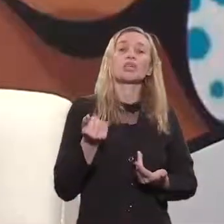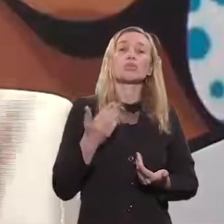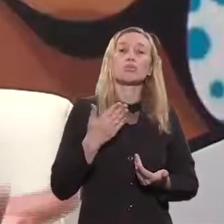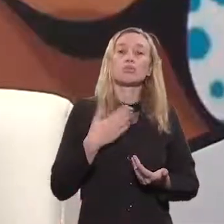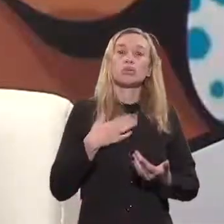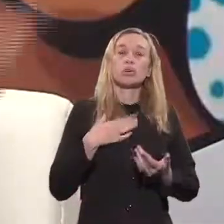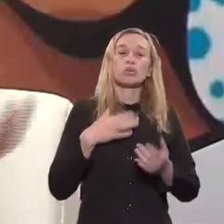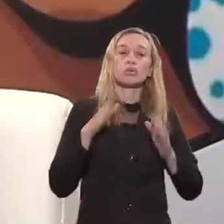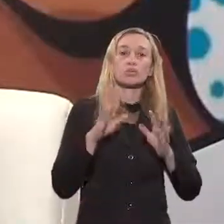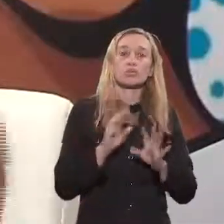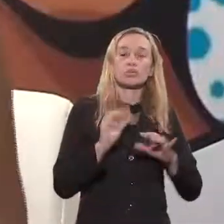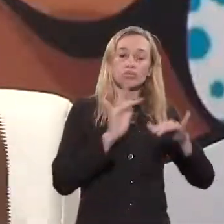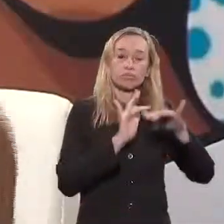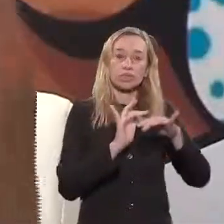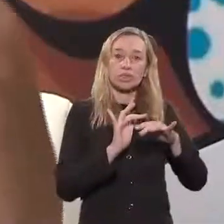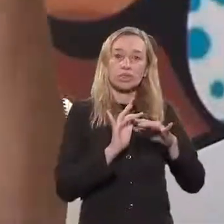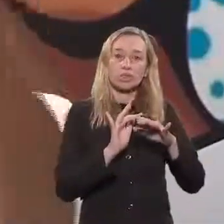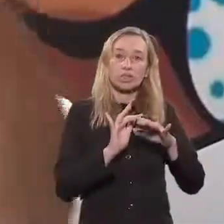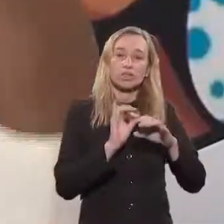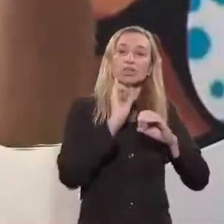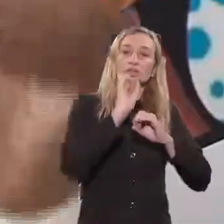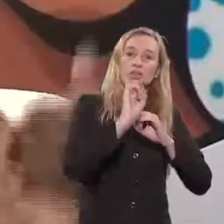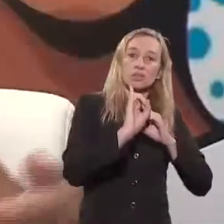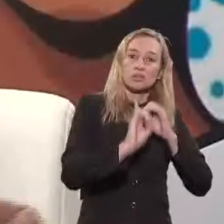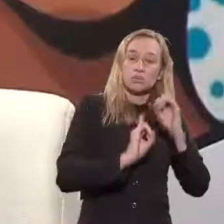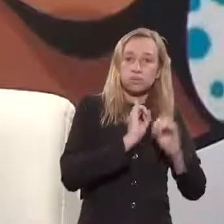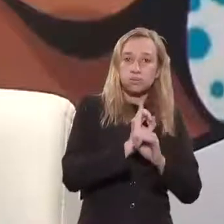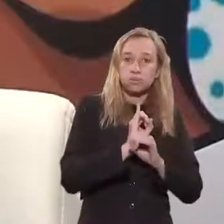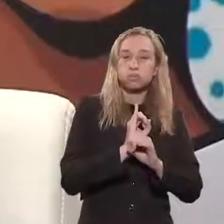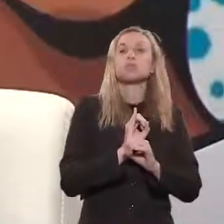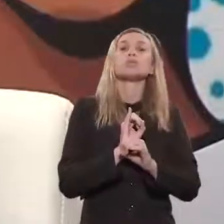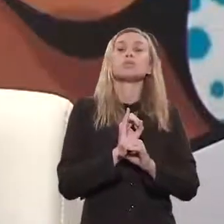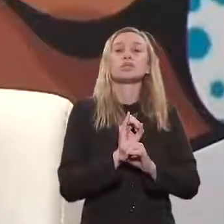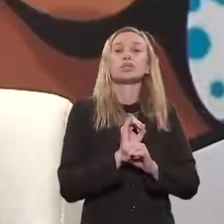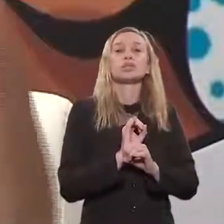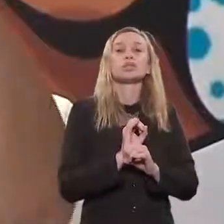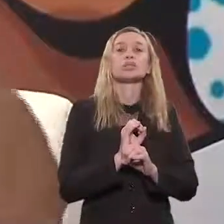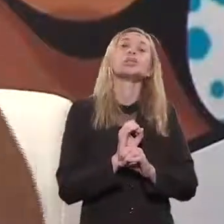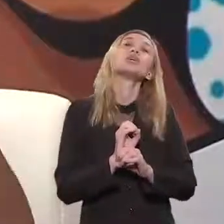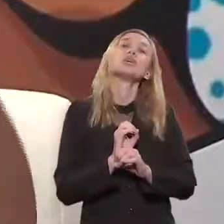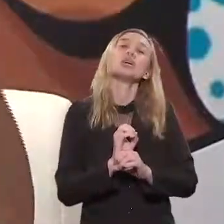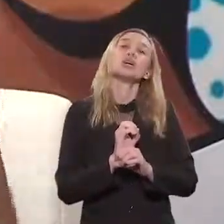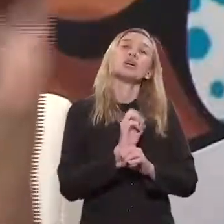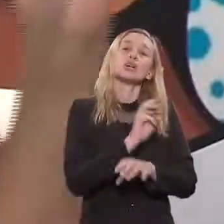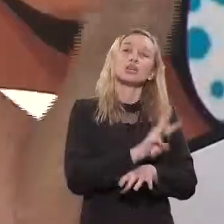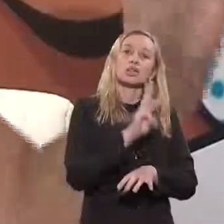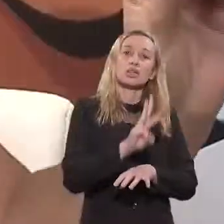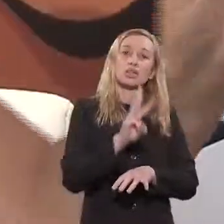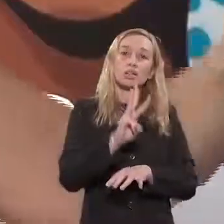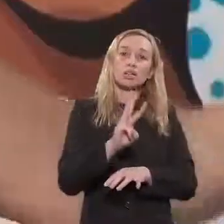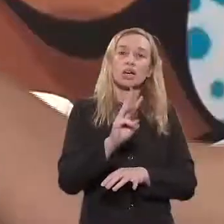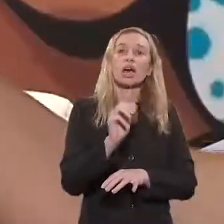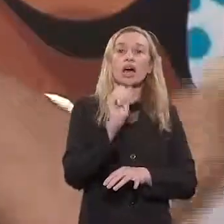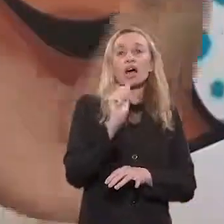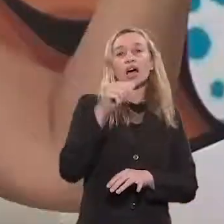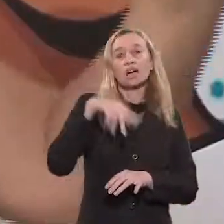comerciais, né? Então, no meu site tem livro por livro, mas meu site é